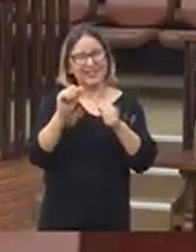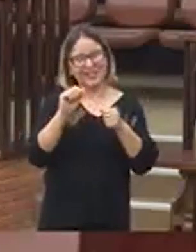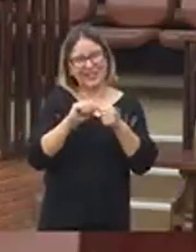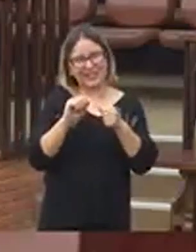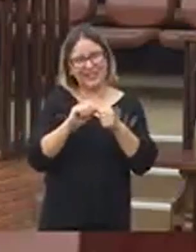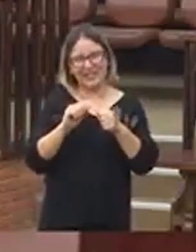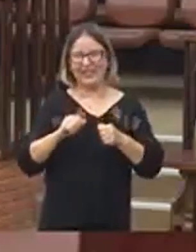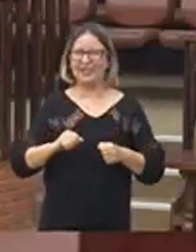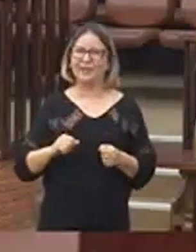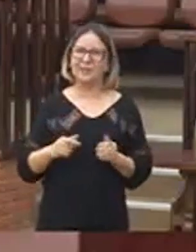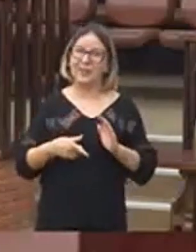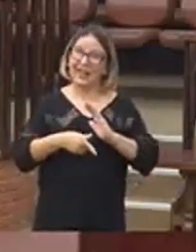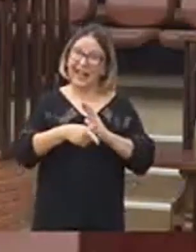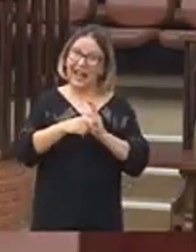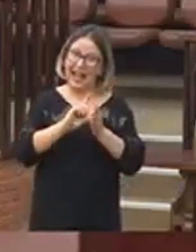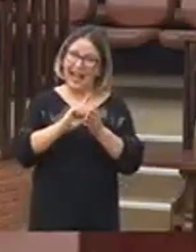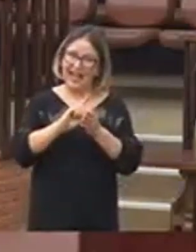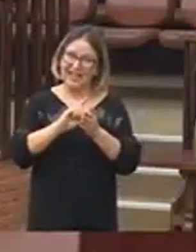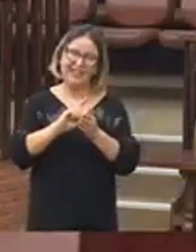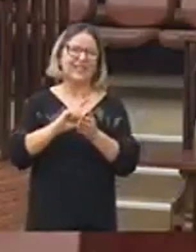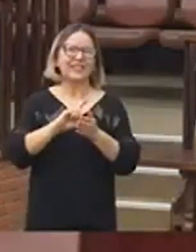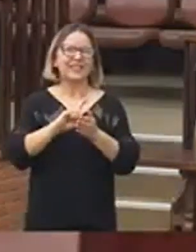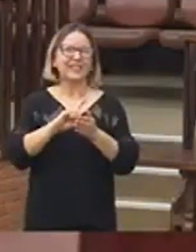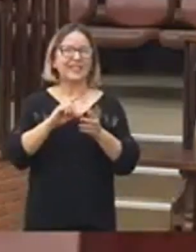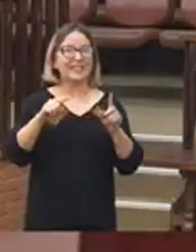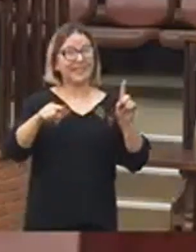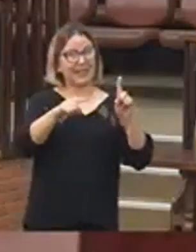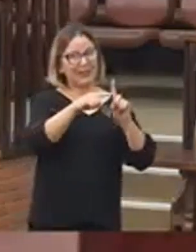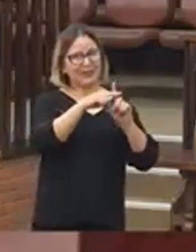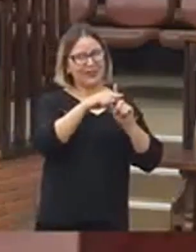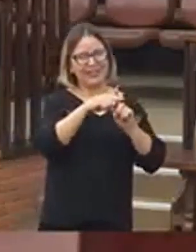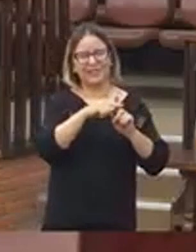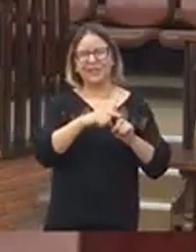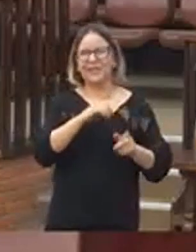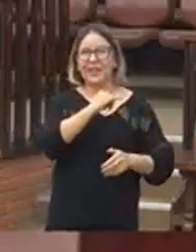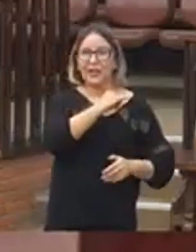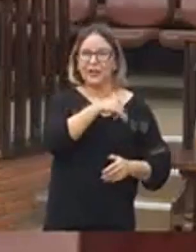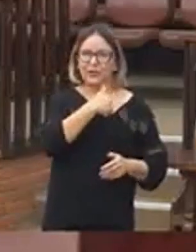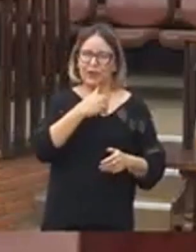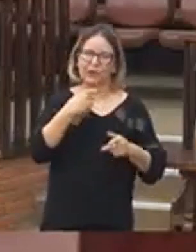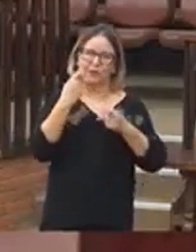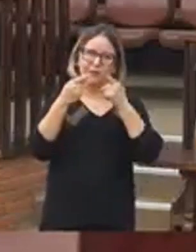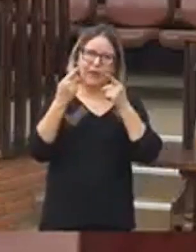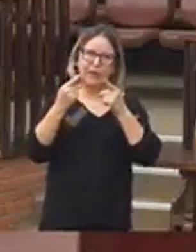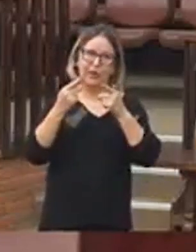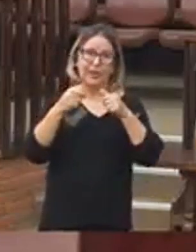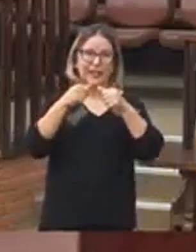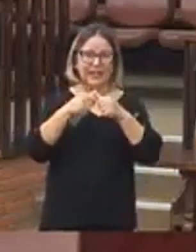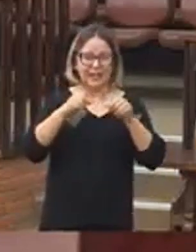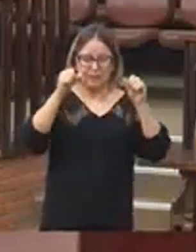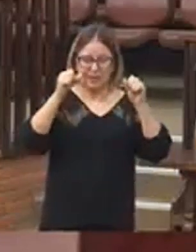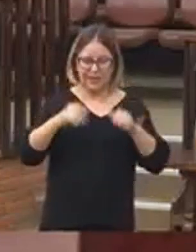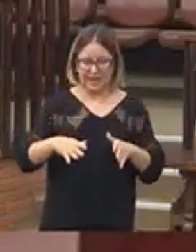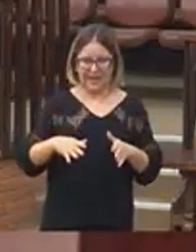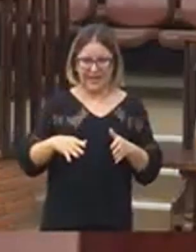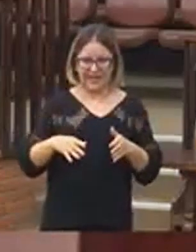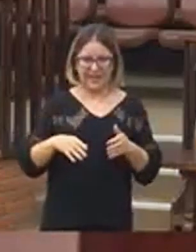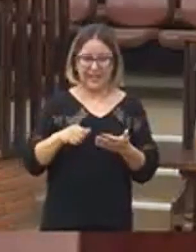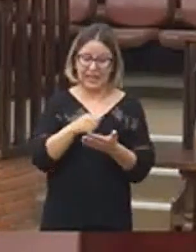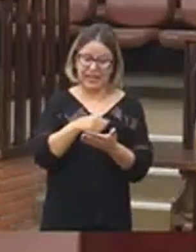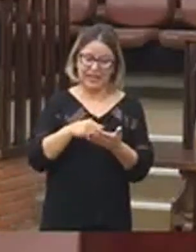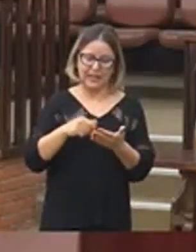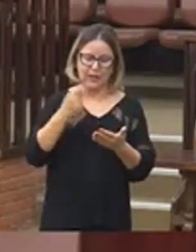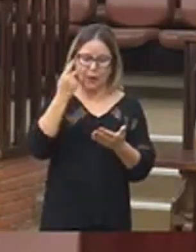antes da cruz, e que João diz que estes sinais foram escritos para que creais